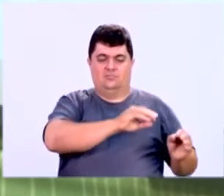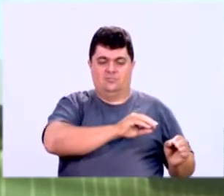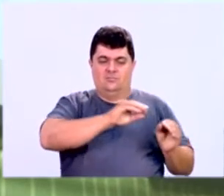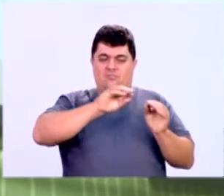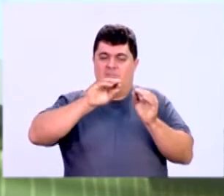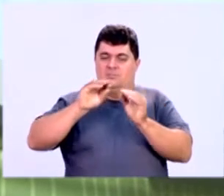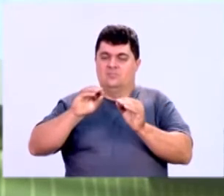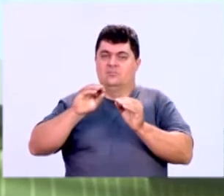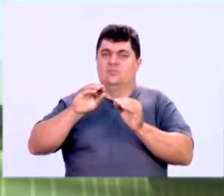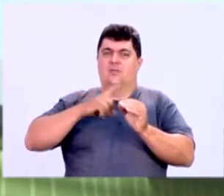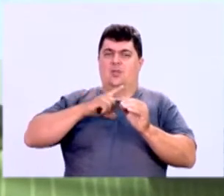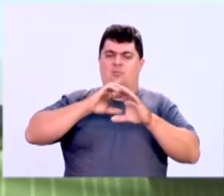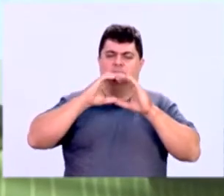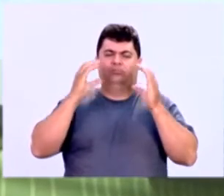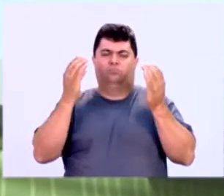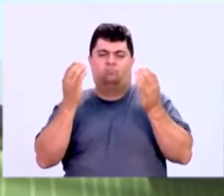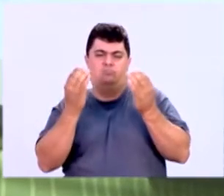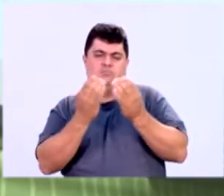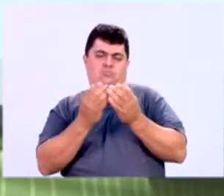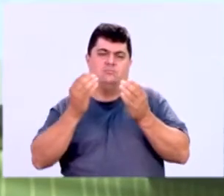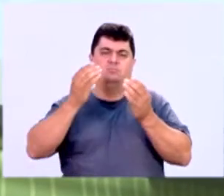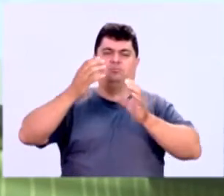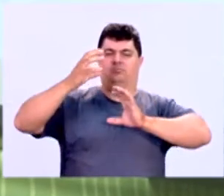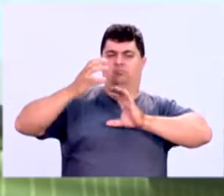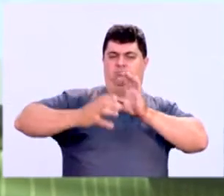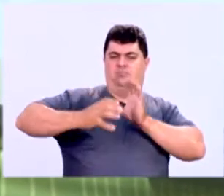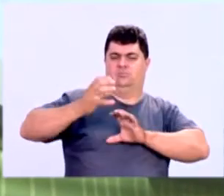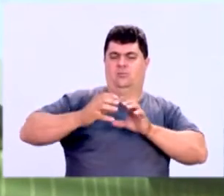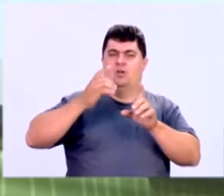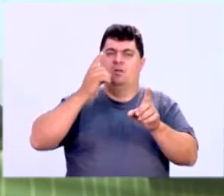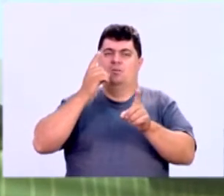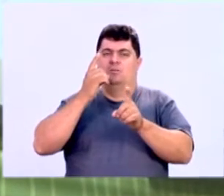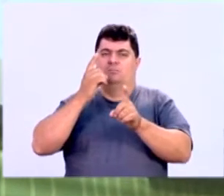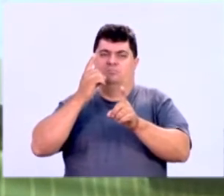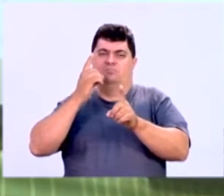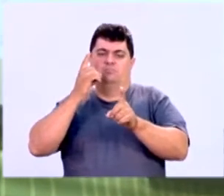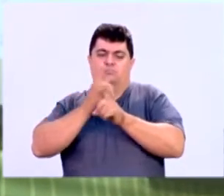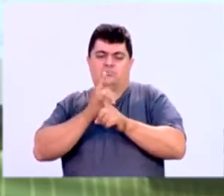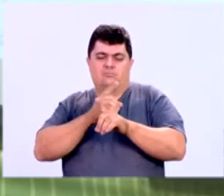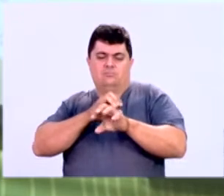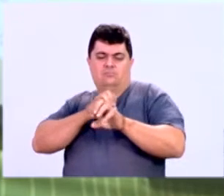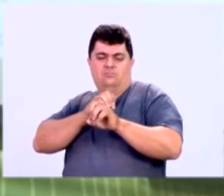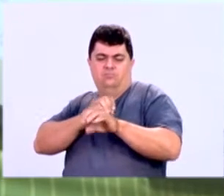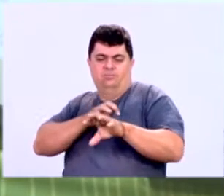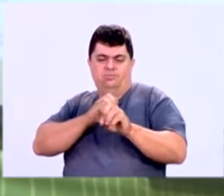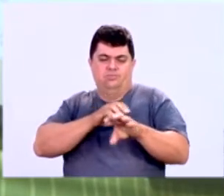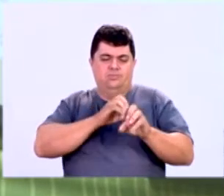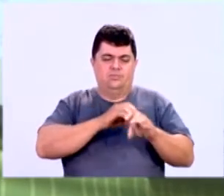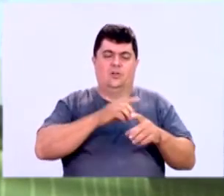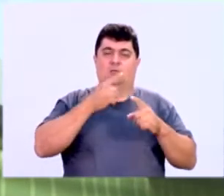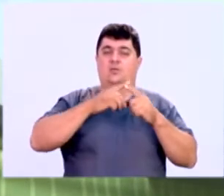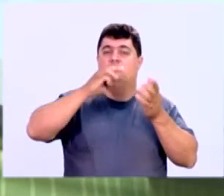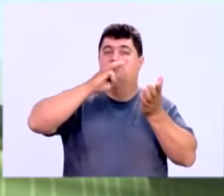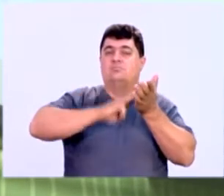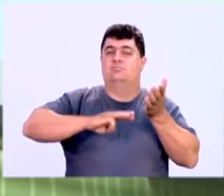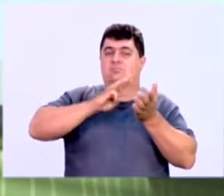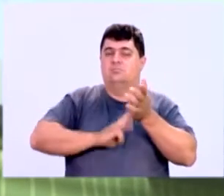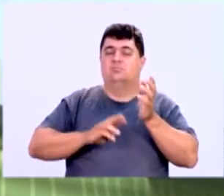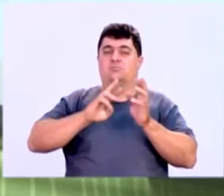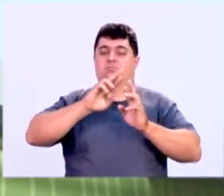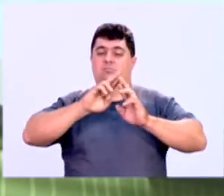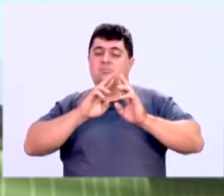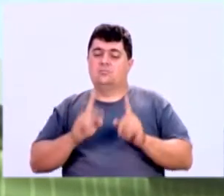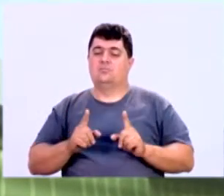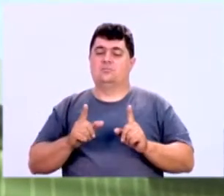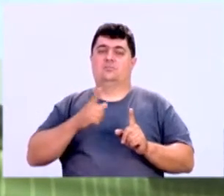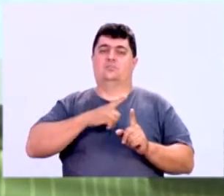nas conferências, nos encontros de educação de jovens e adultos, como uma metodologia que traz